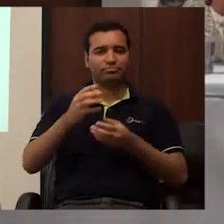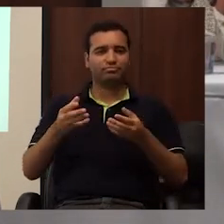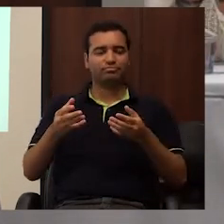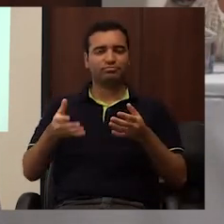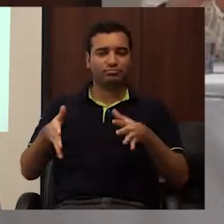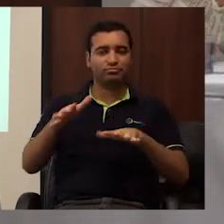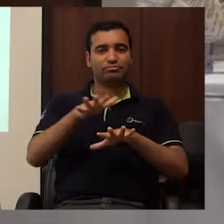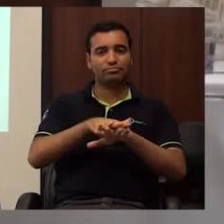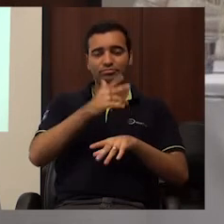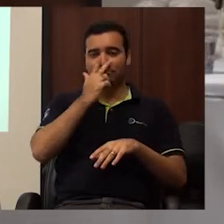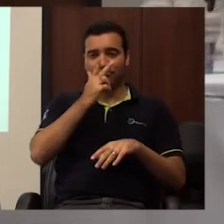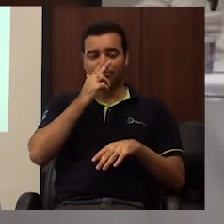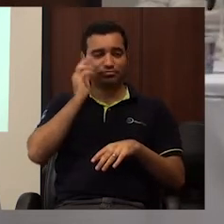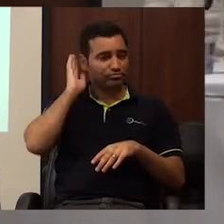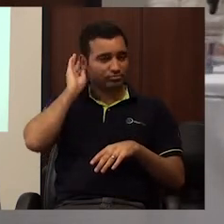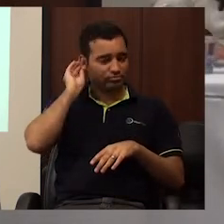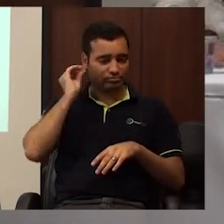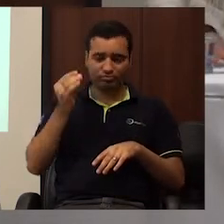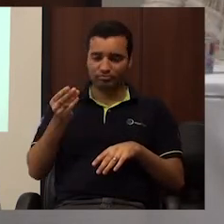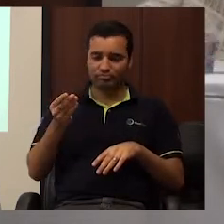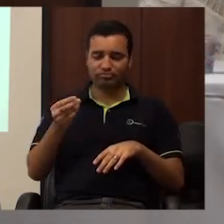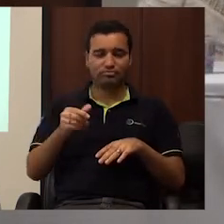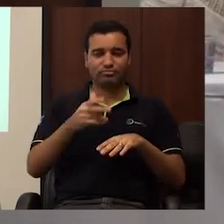inclusão parece que tem